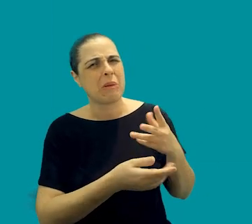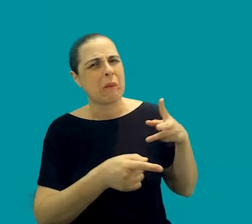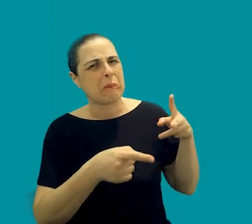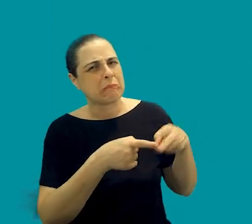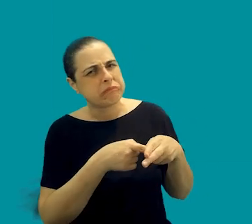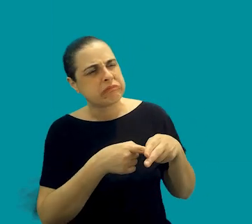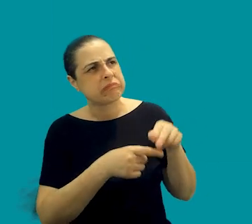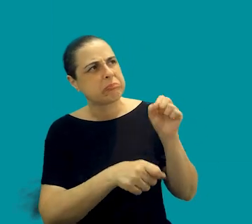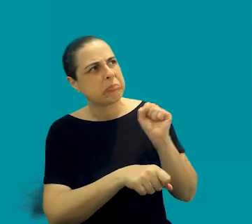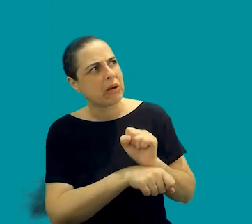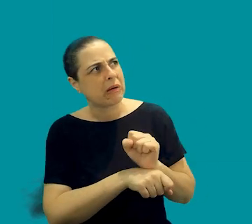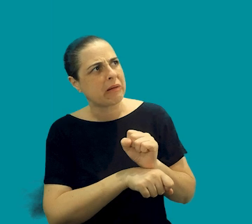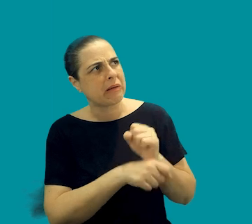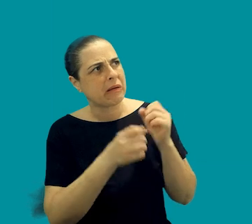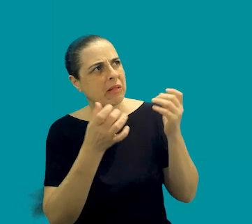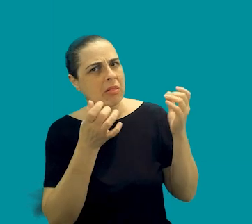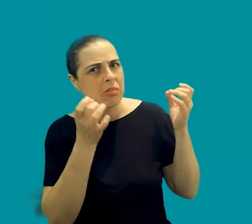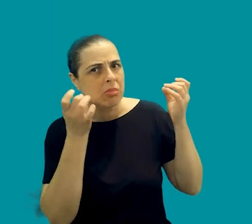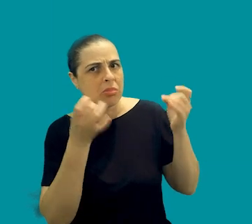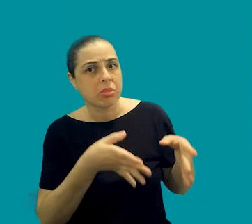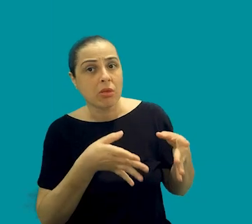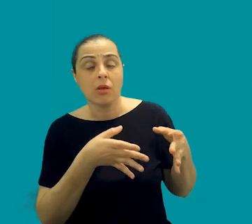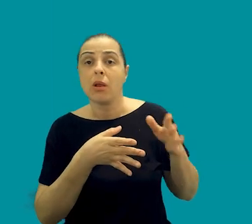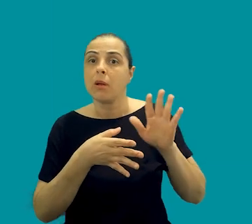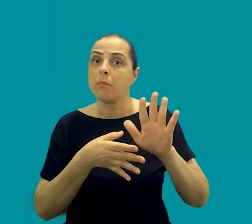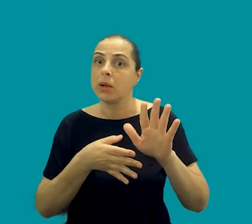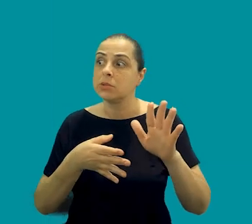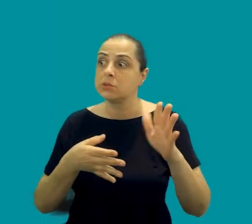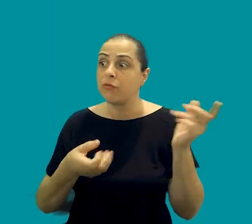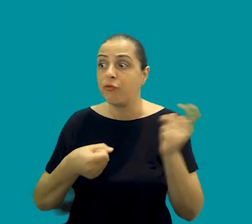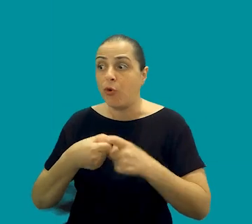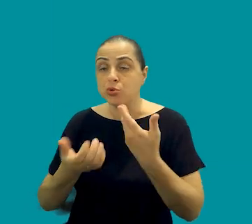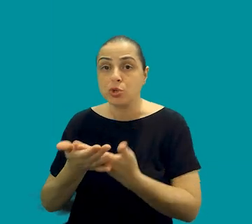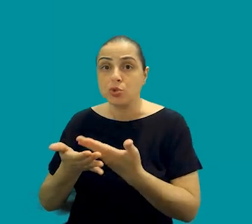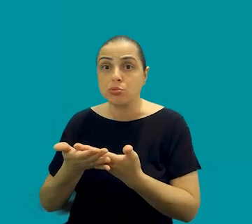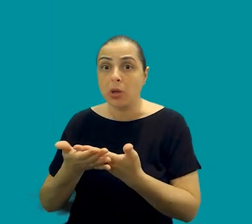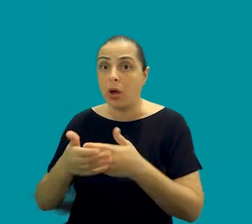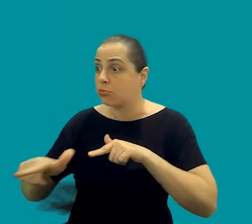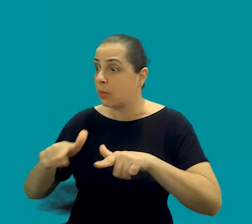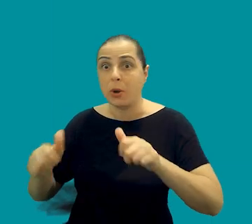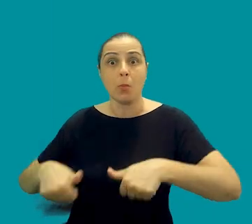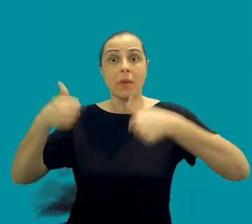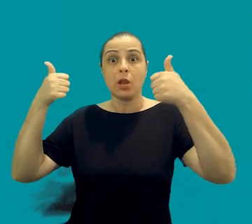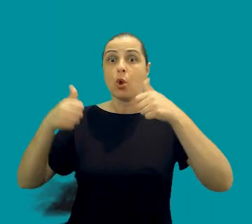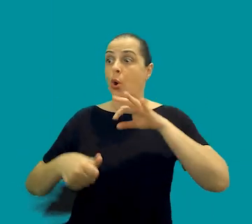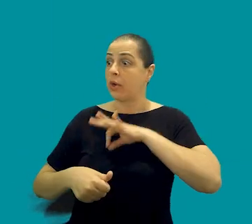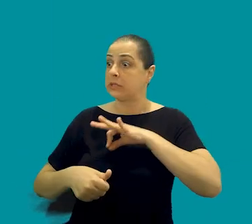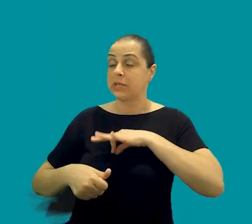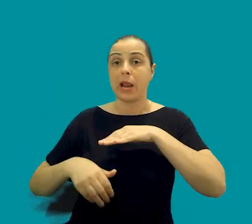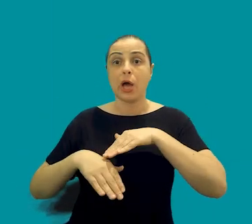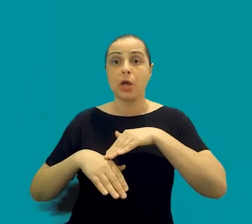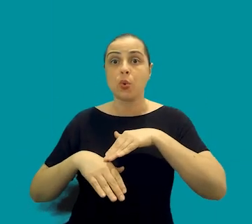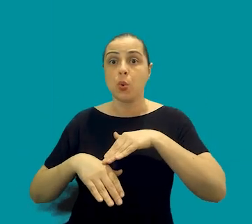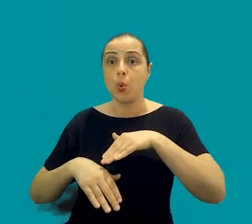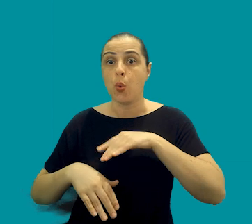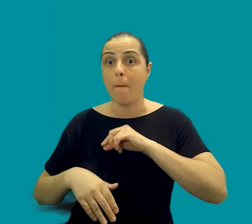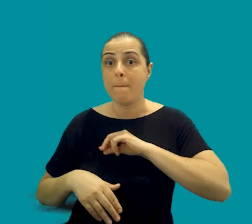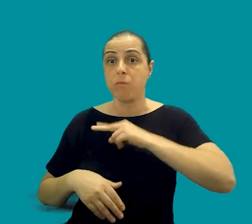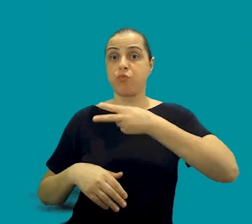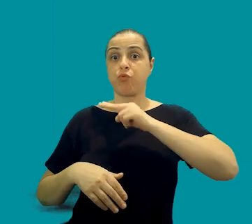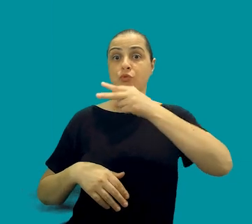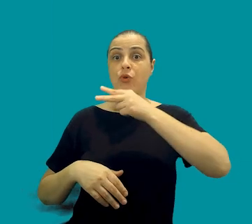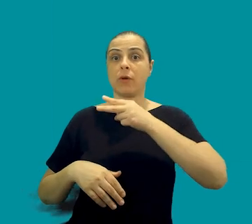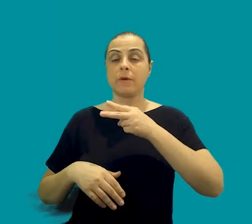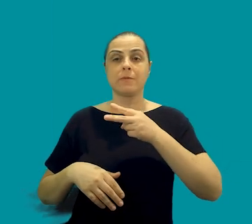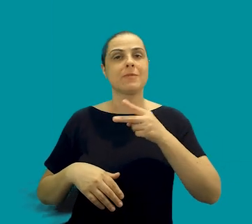mas se eu melhorar meu estudo, eu consigo fazer a questão do trabalho melhorar, vou ganhar mais, vou ter melhor... Então, assim, uma